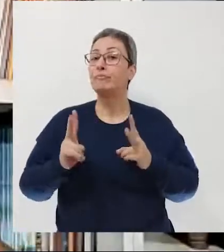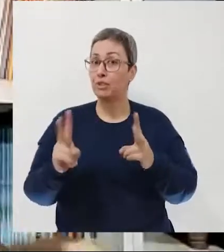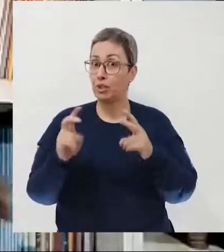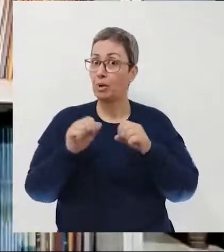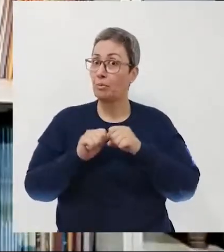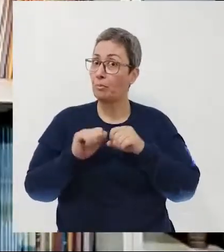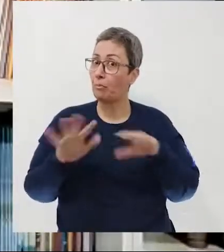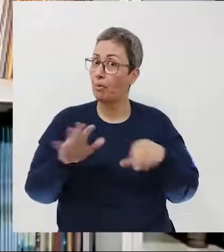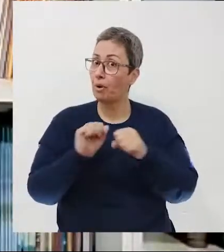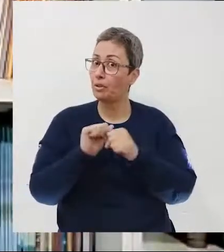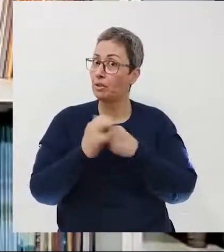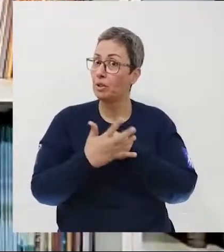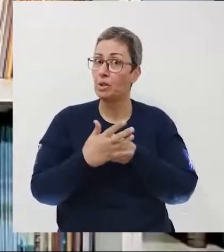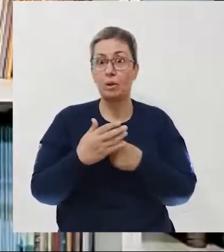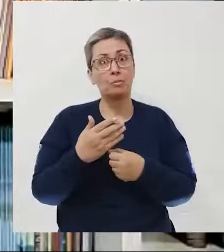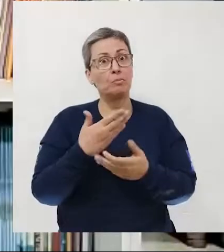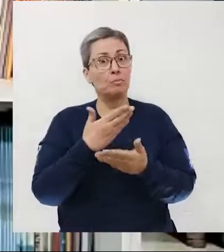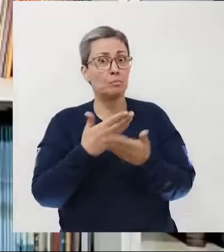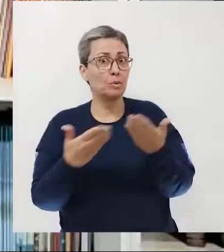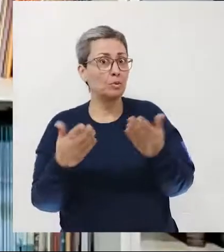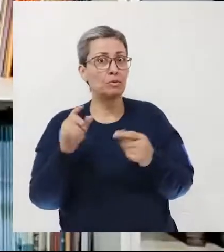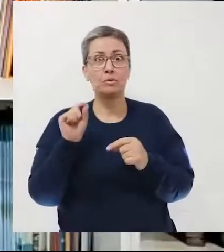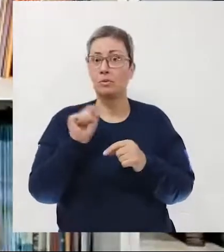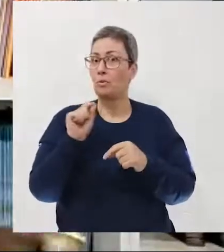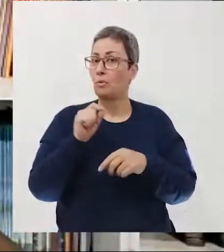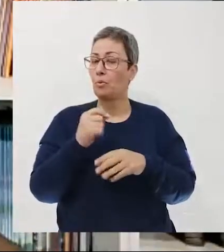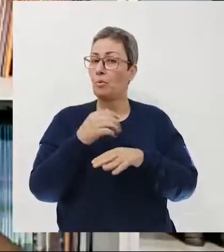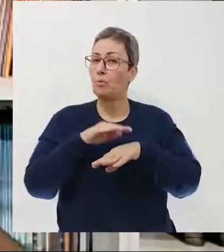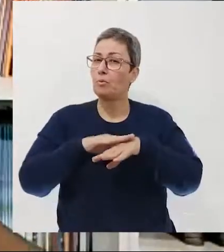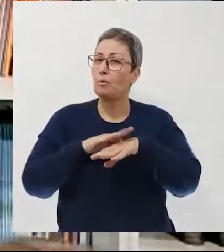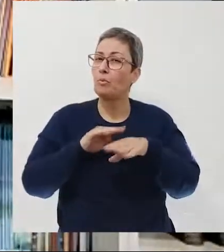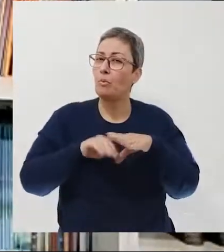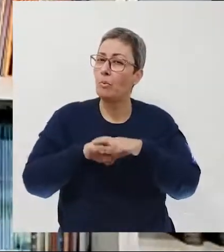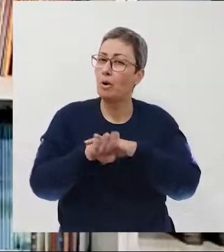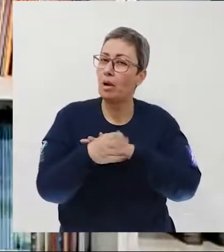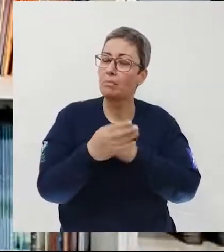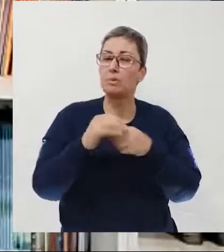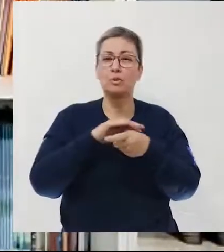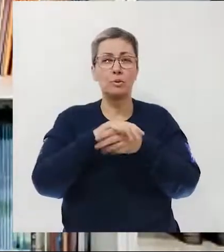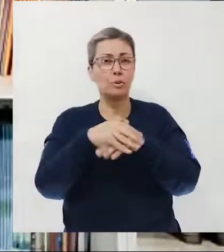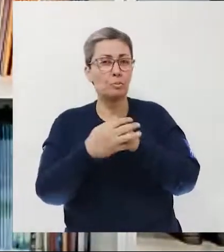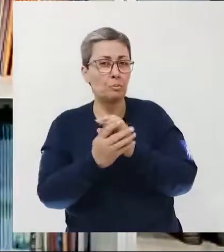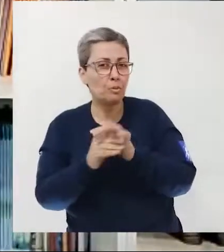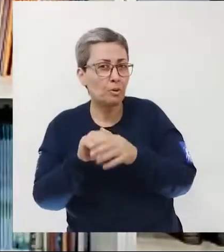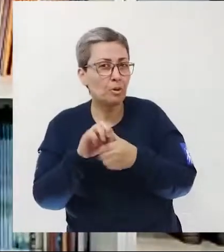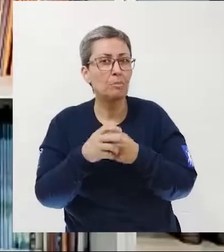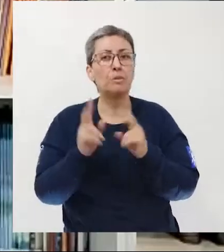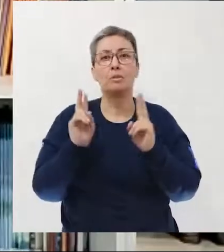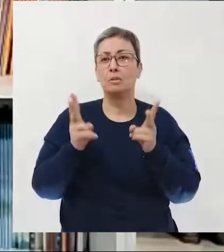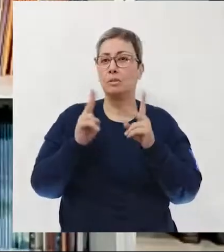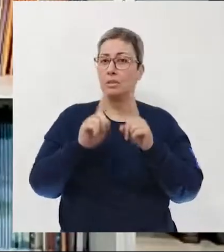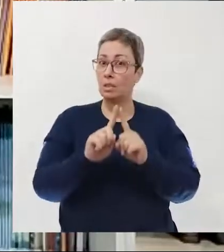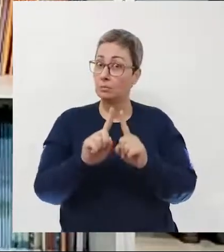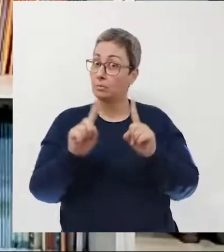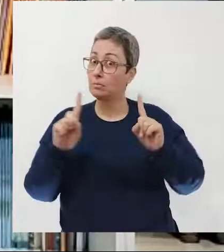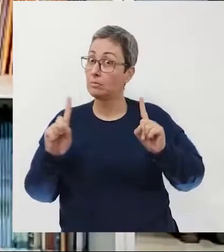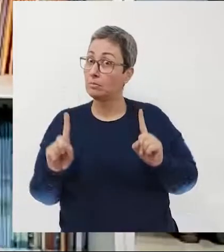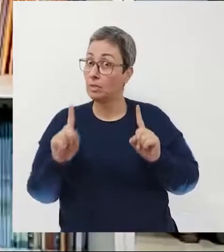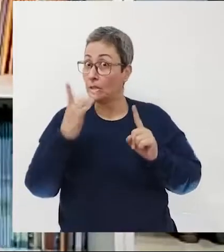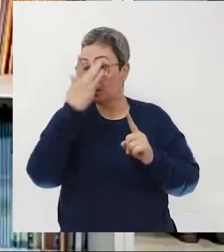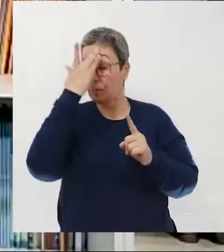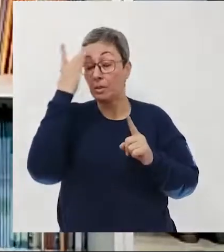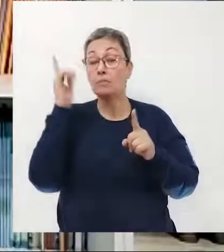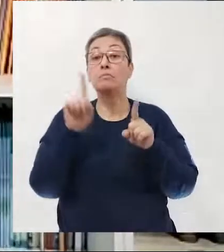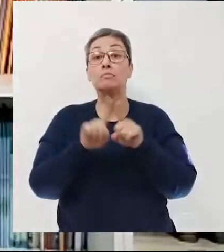pandemia. Não podemos perder o hábito de mantermos as nossas mãos sempre higienizadas à distância das